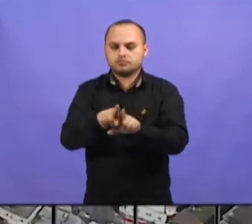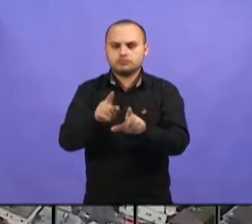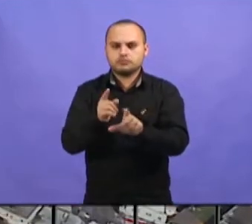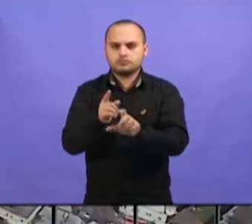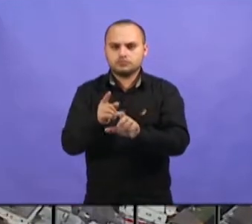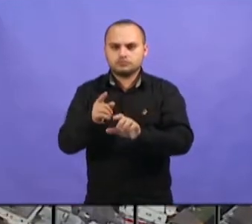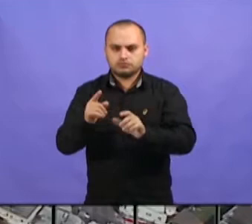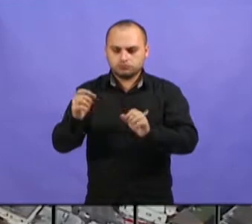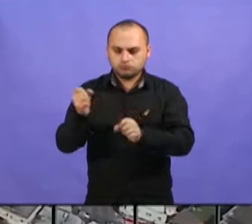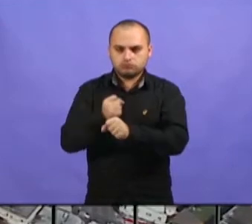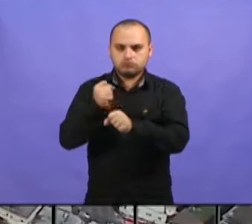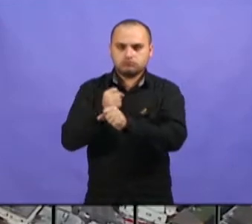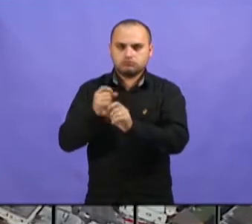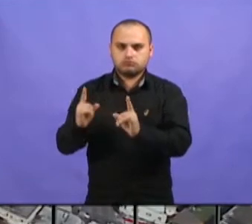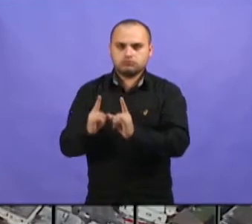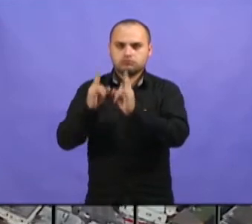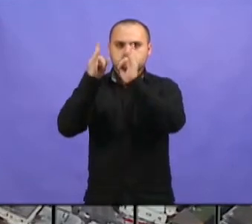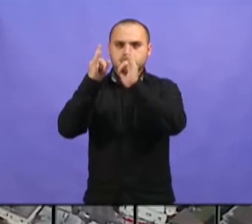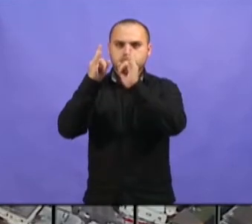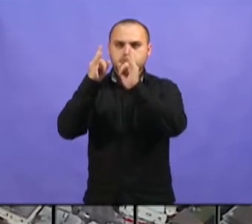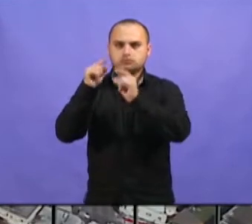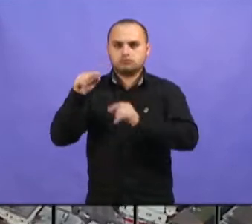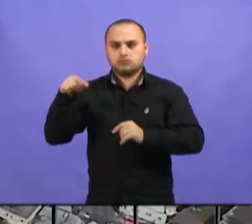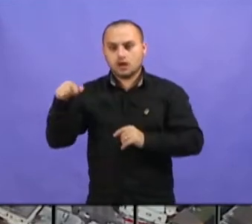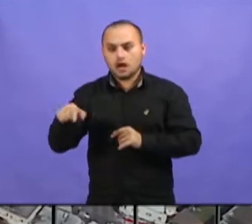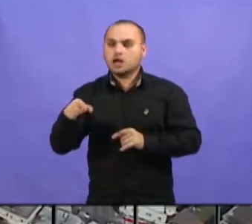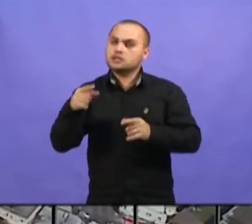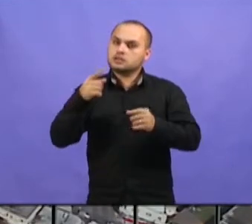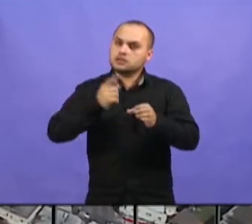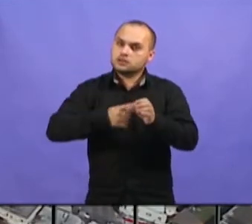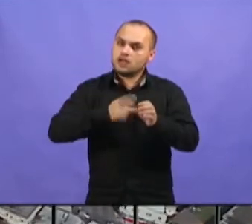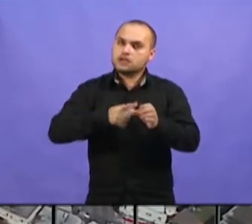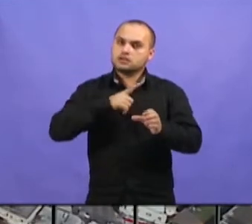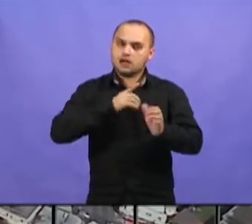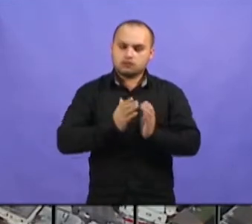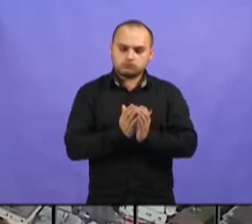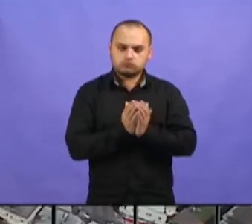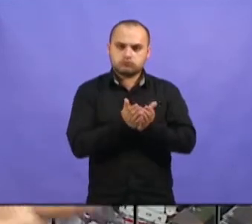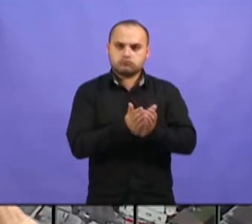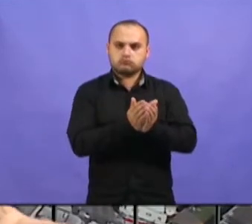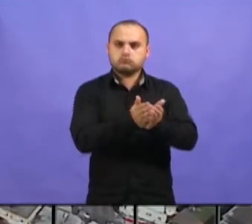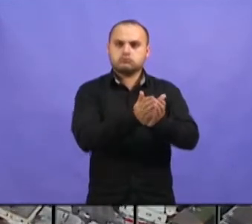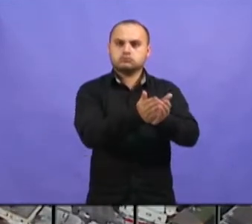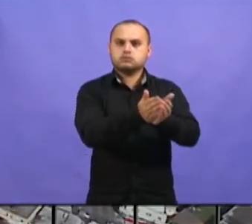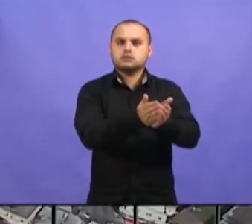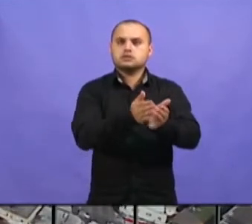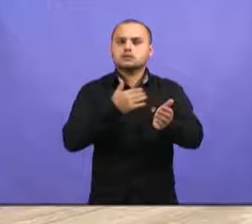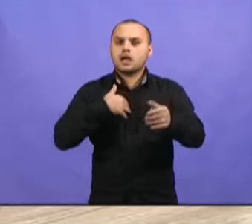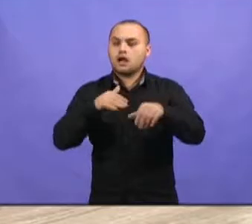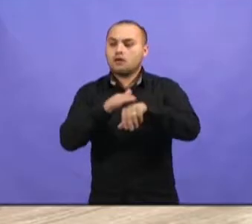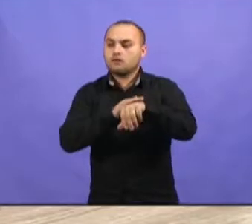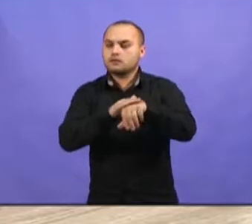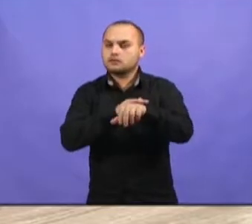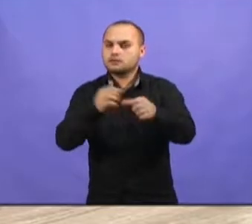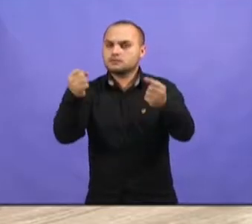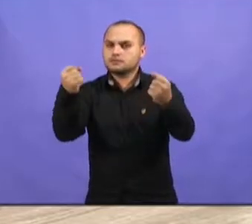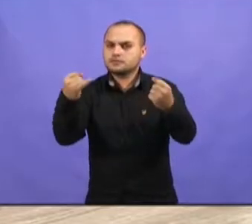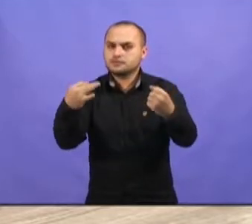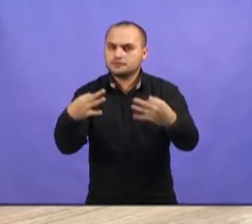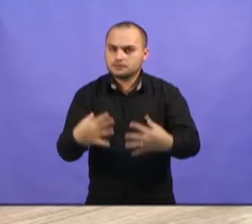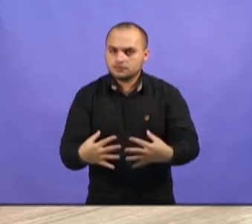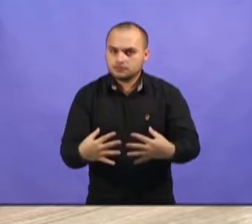principalmente na nossa cidade com o Porto, né? Para a gente poder estar falando sobre prevenção, não esquecer as